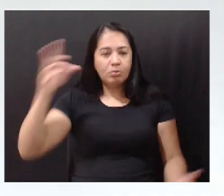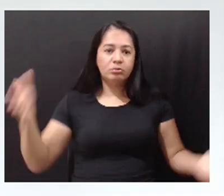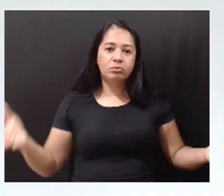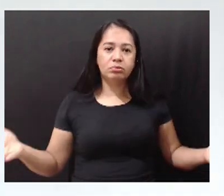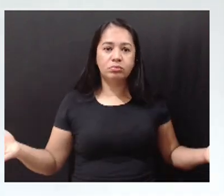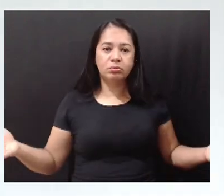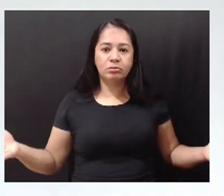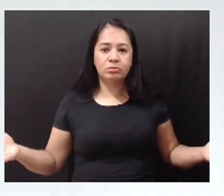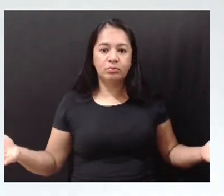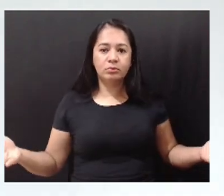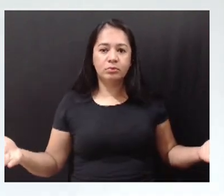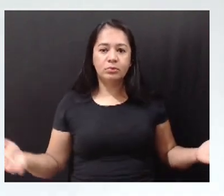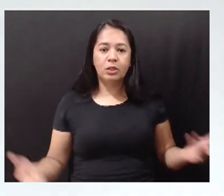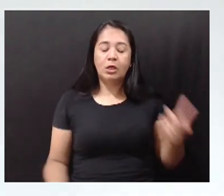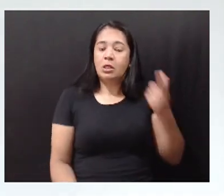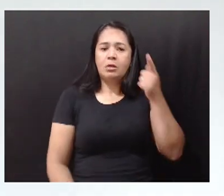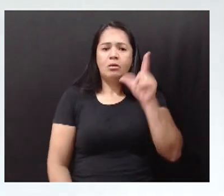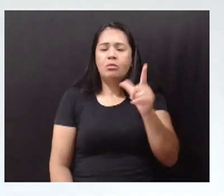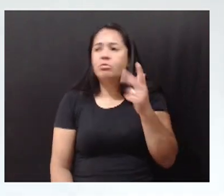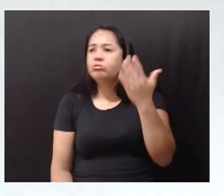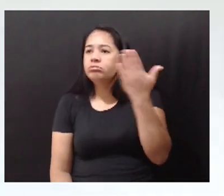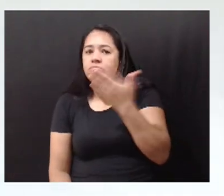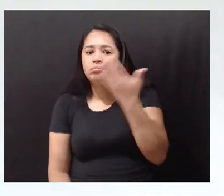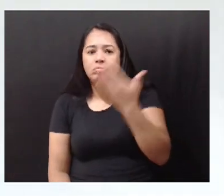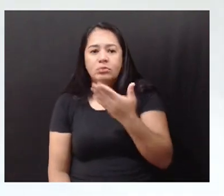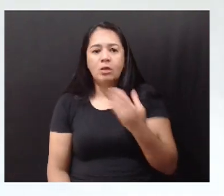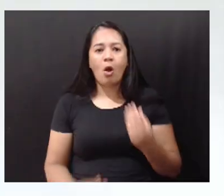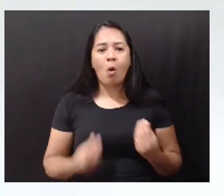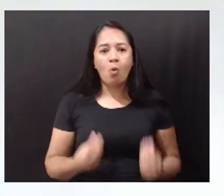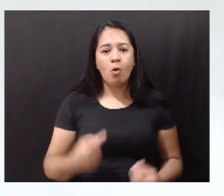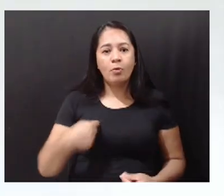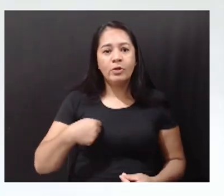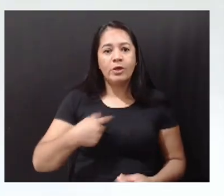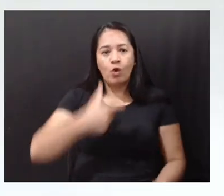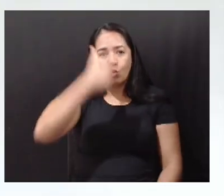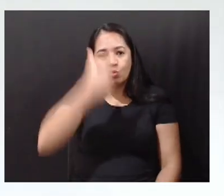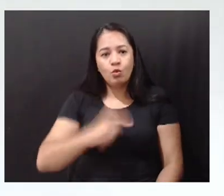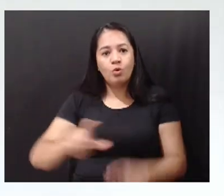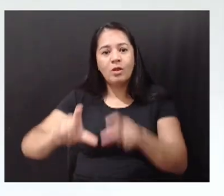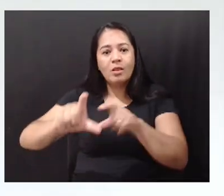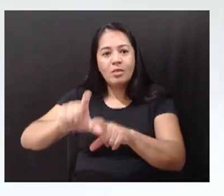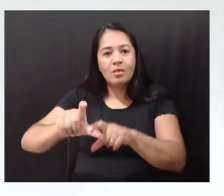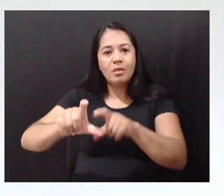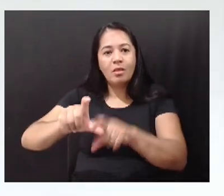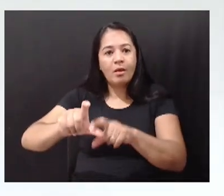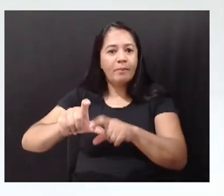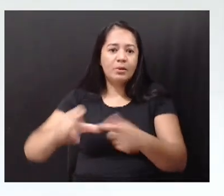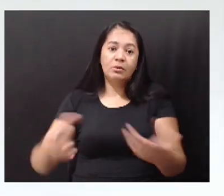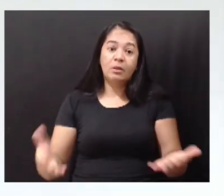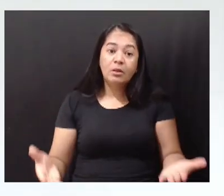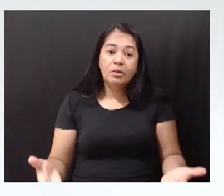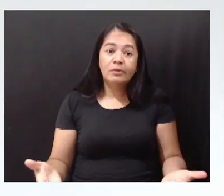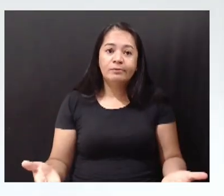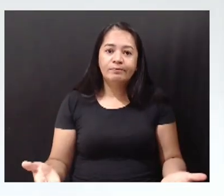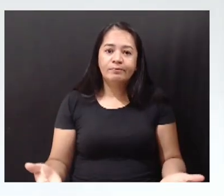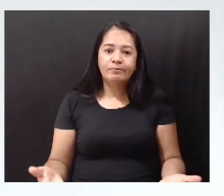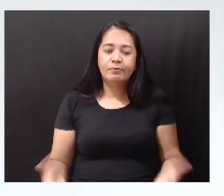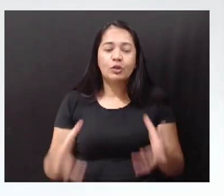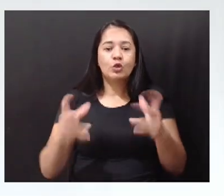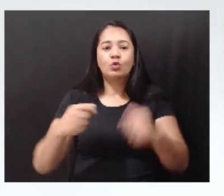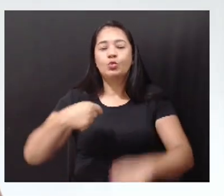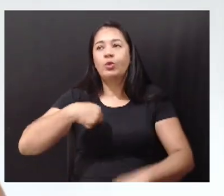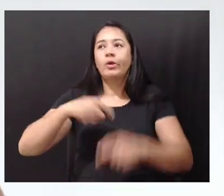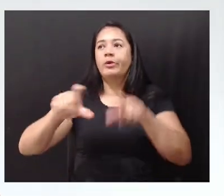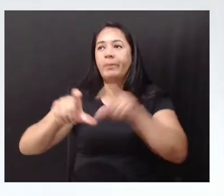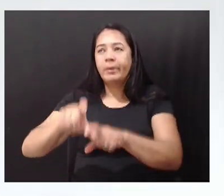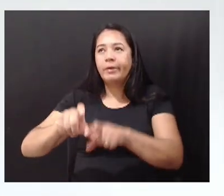consigo enxergar a que ponto eu estou ficando dependente da tela, vamos dizer assim. Então, tudo eu dependo desse processo